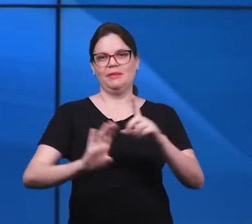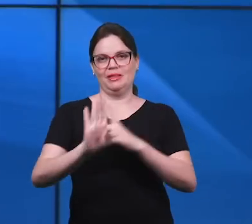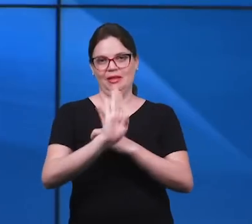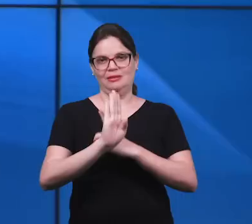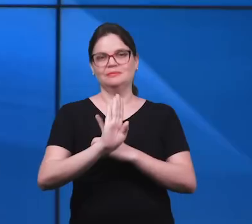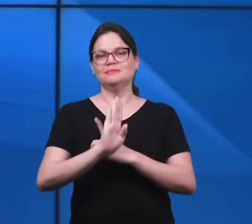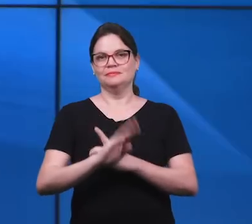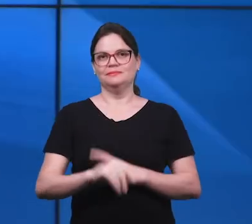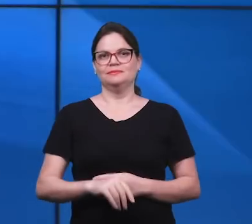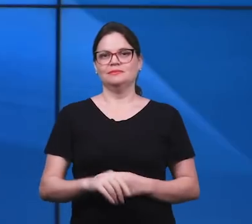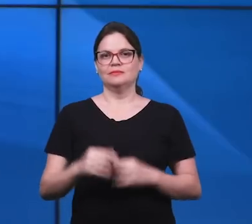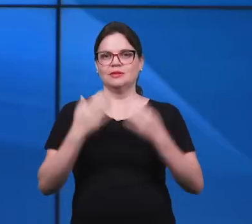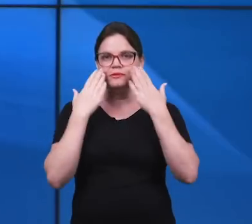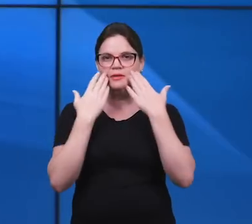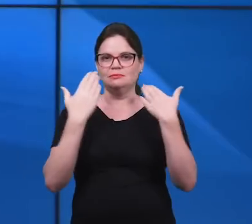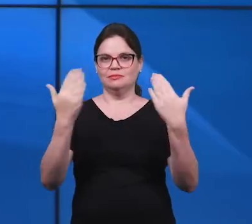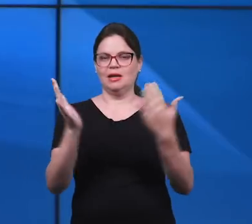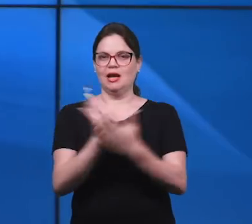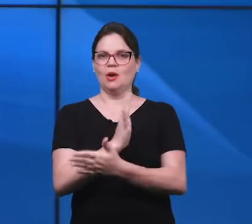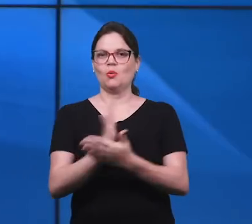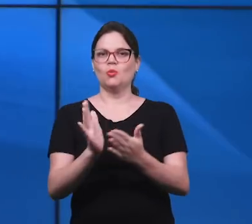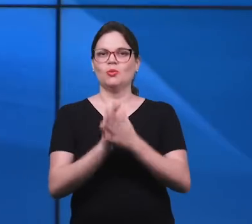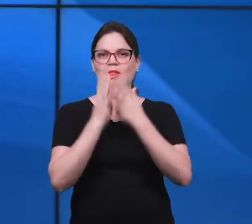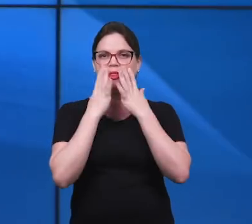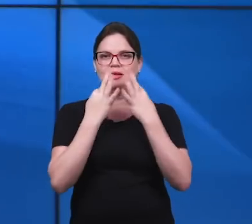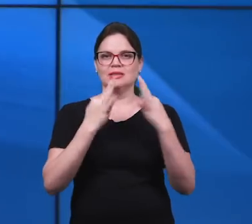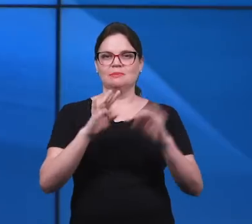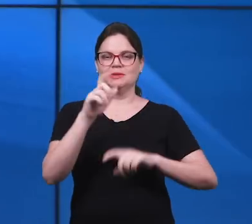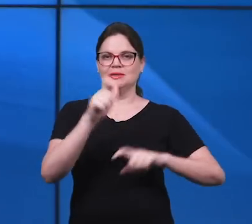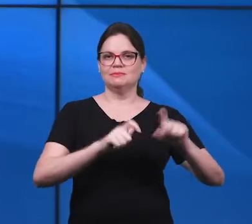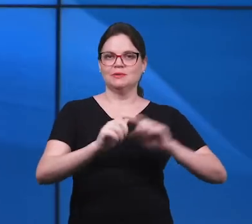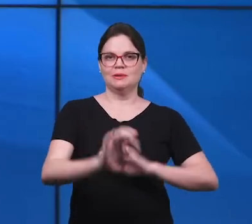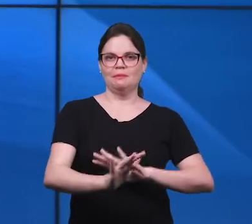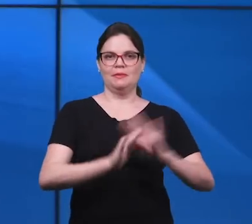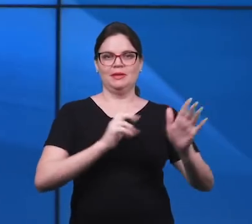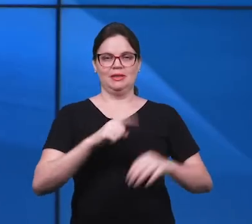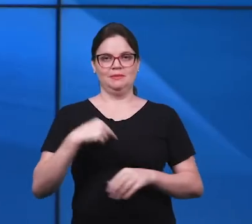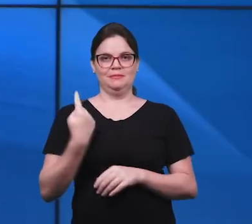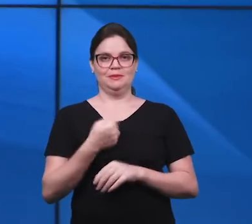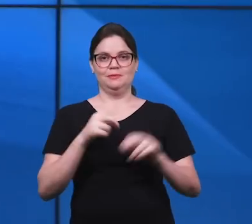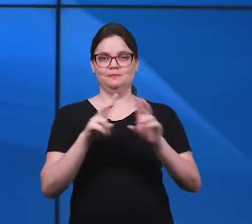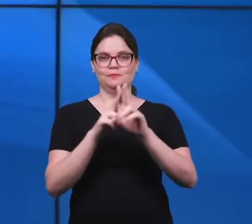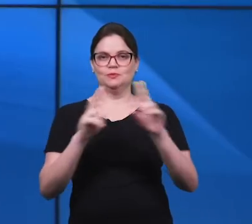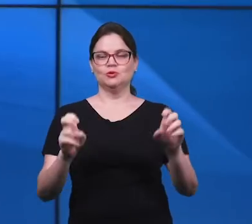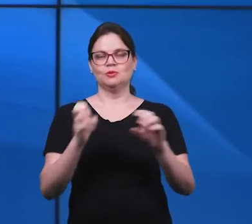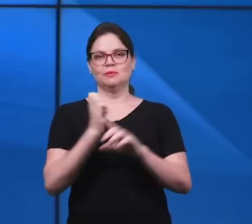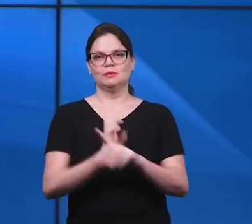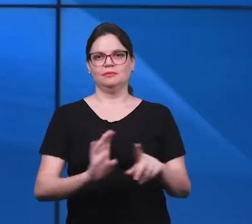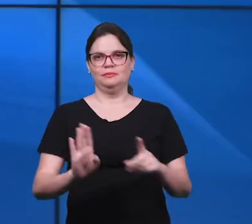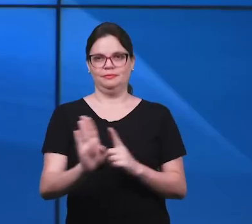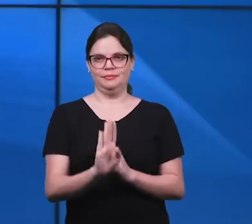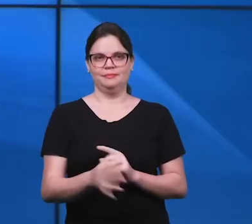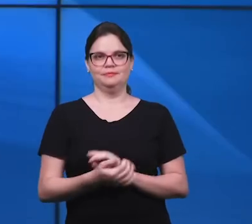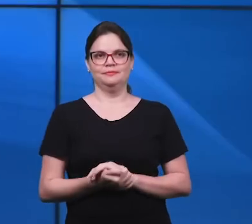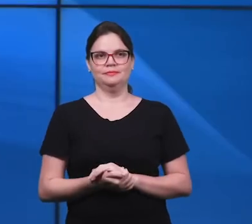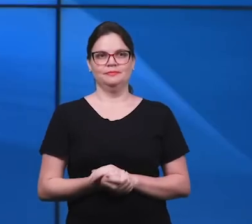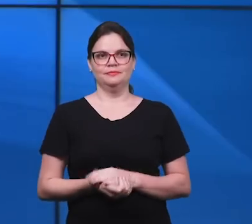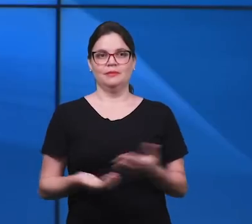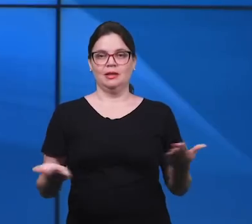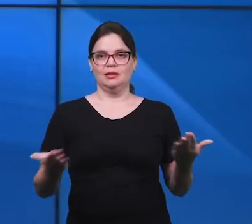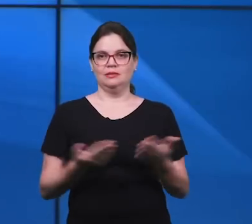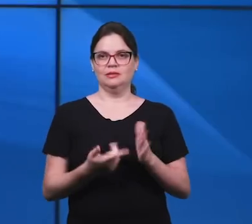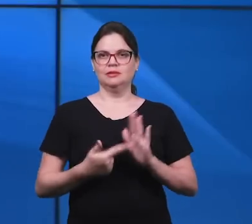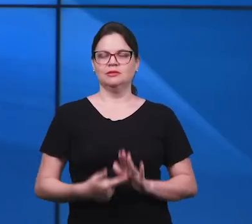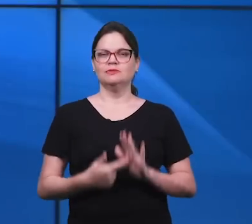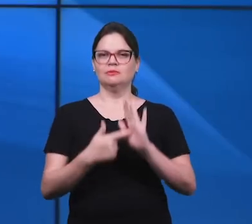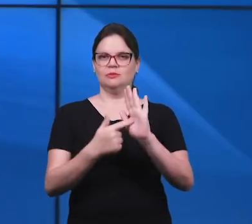Vamos apresentar agora alguns testemunhos em vídeos que os irmãos têm enviado a respeito da Escola Bíblica Dominical. E nós vamos enfatizar isso